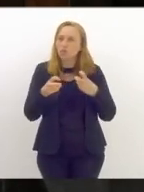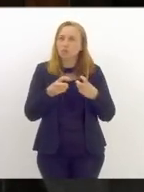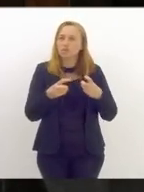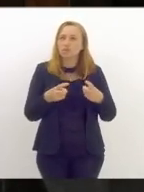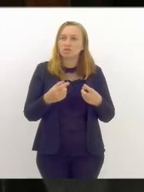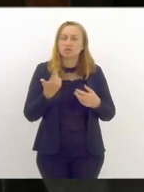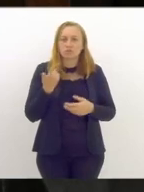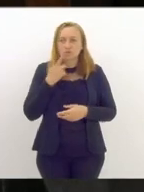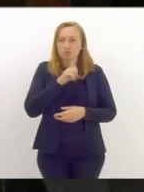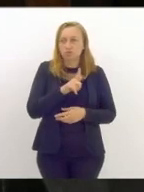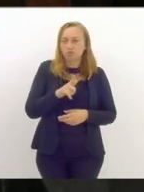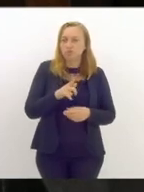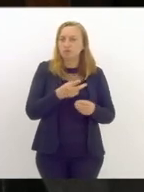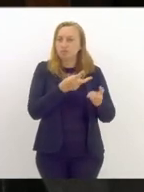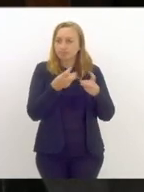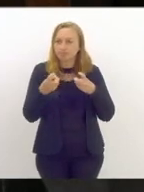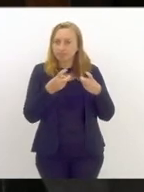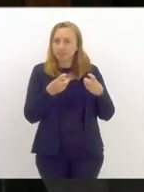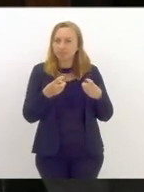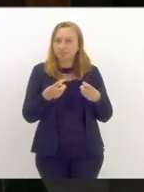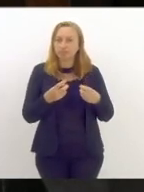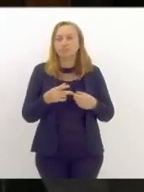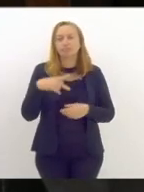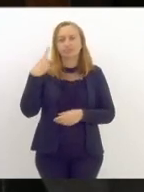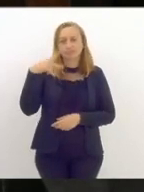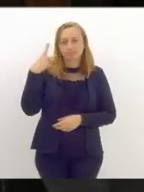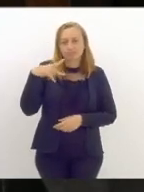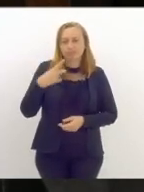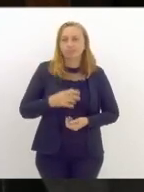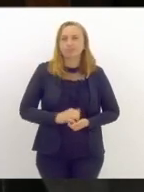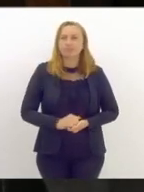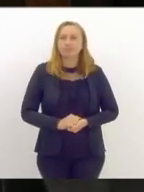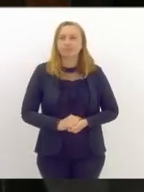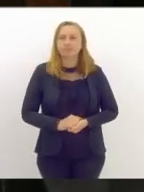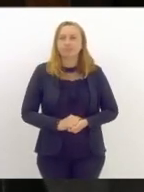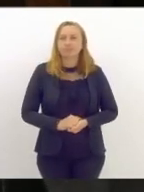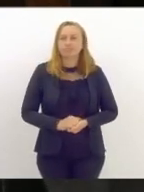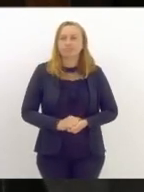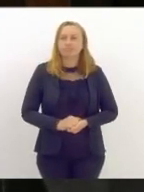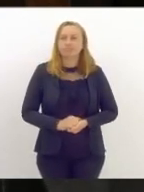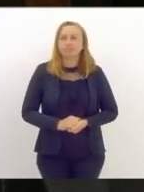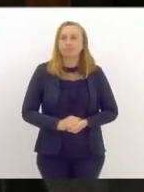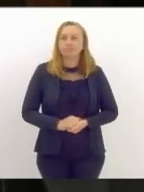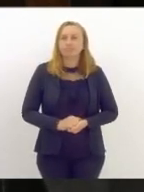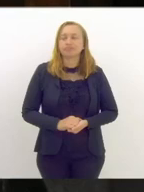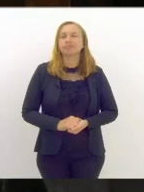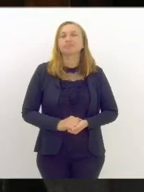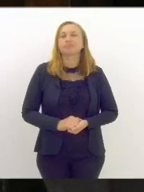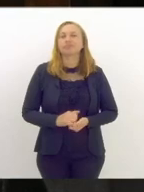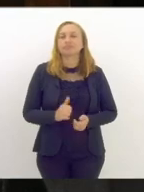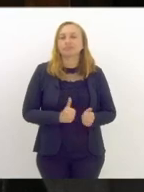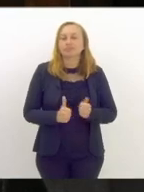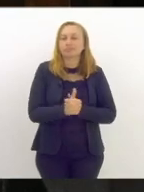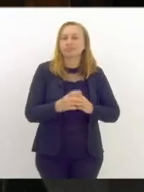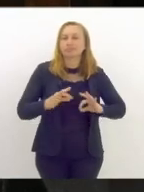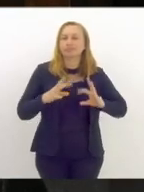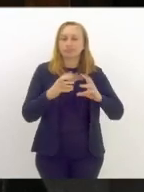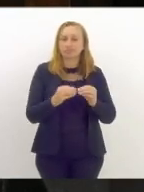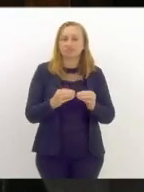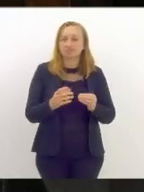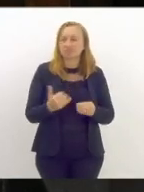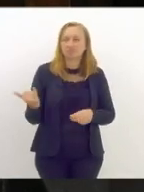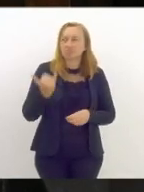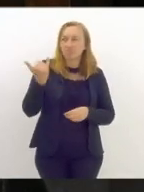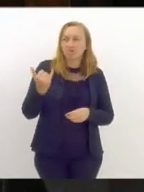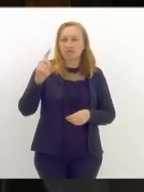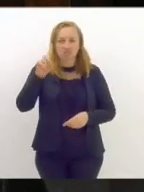gente consegue identificar aqueles parlamentares que estão acima de qualquer coisa, acima de direita, acima de esquerda, acima de